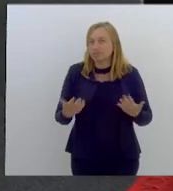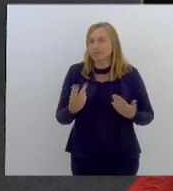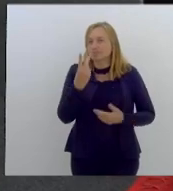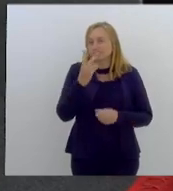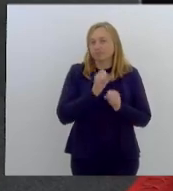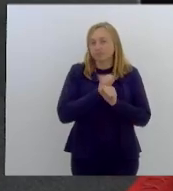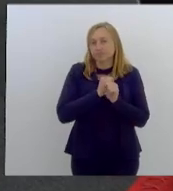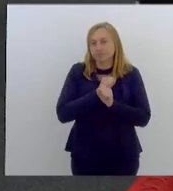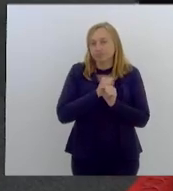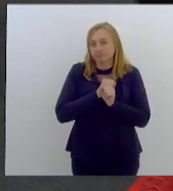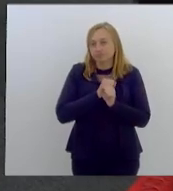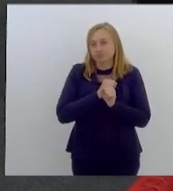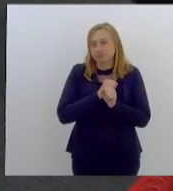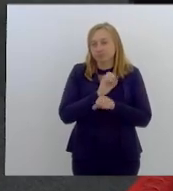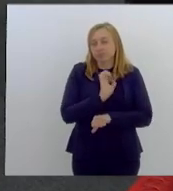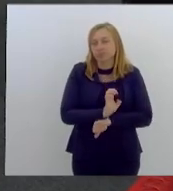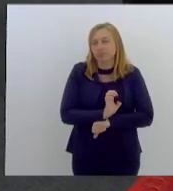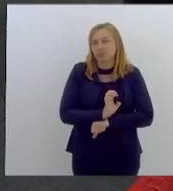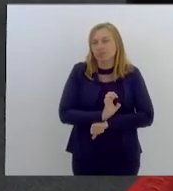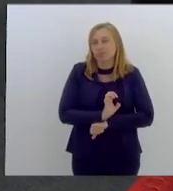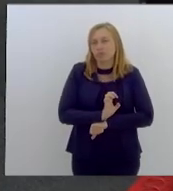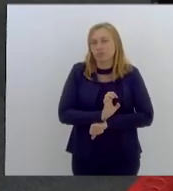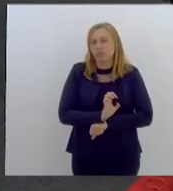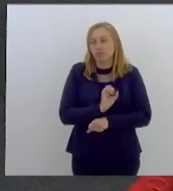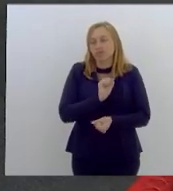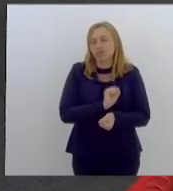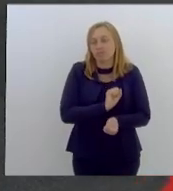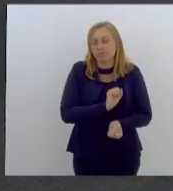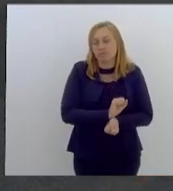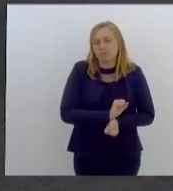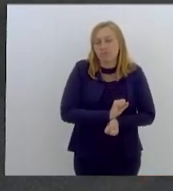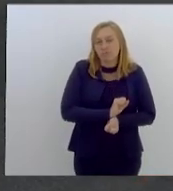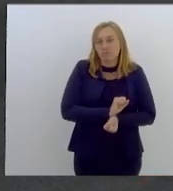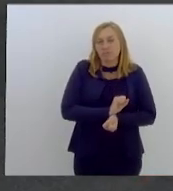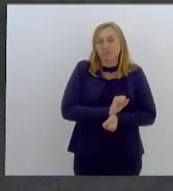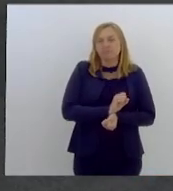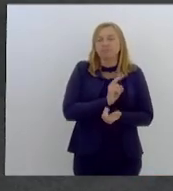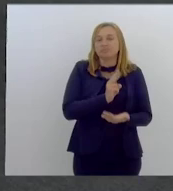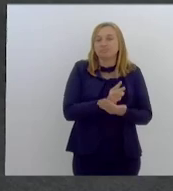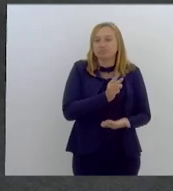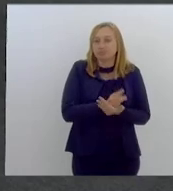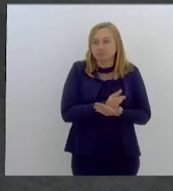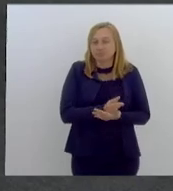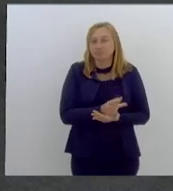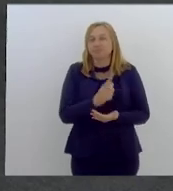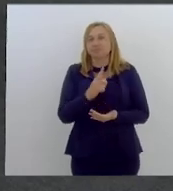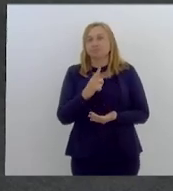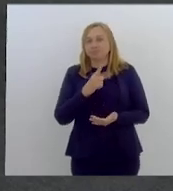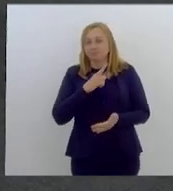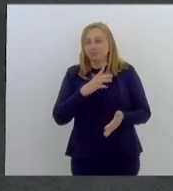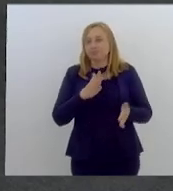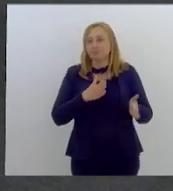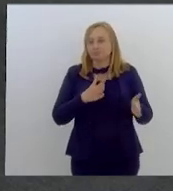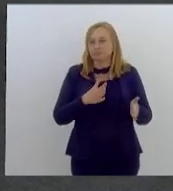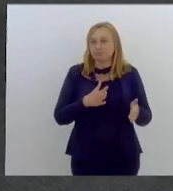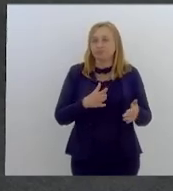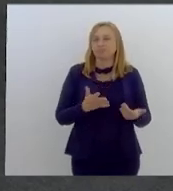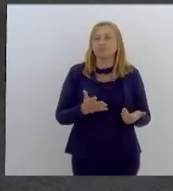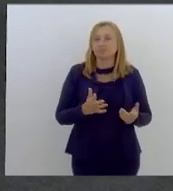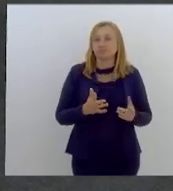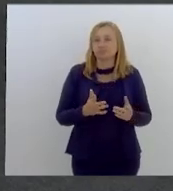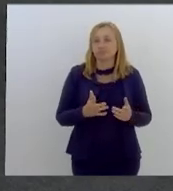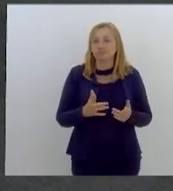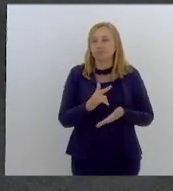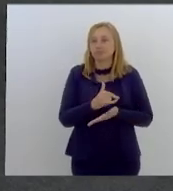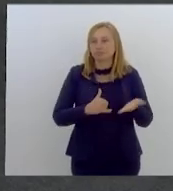dois anos, o Estado se quedou inerte, mesmo tendo um mandamento constitucional em vigor do Brasil.